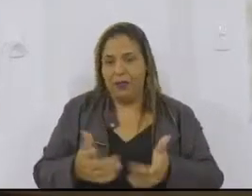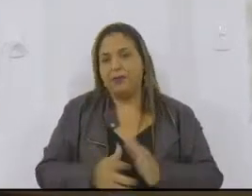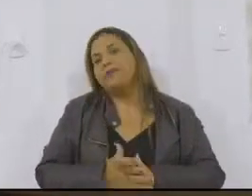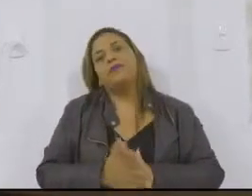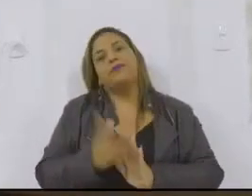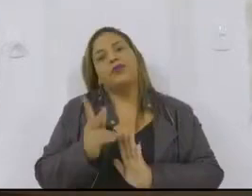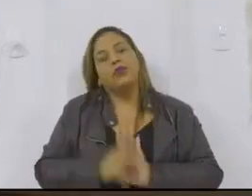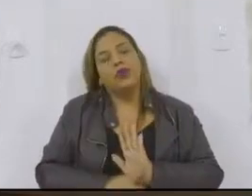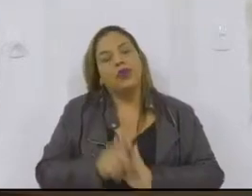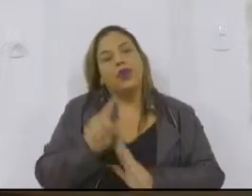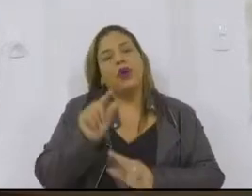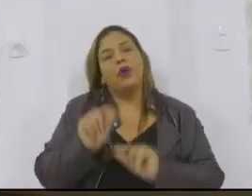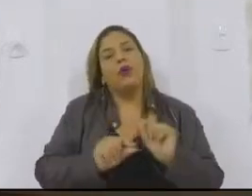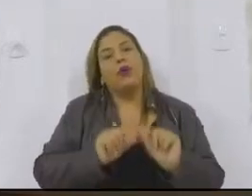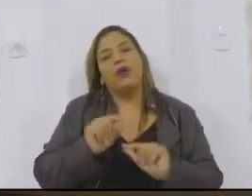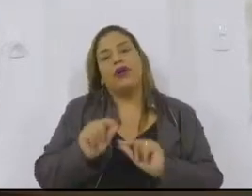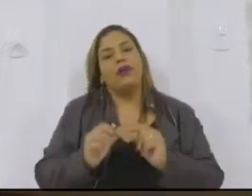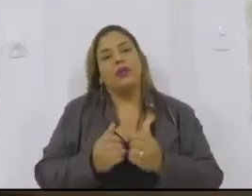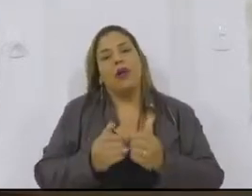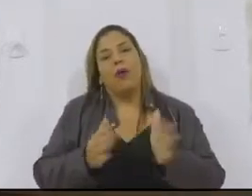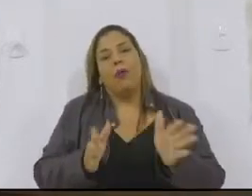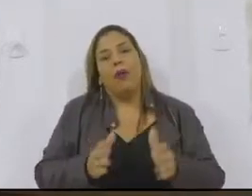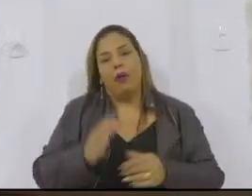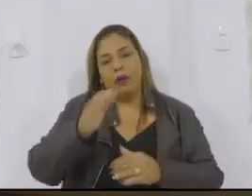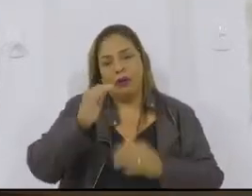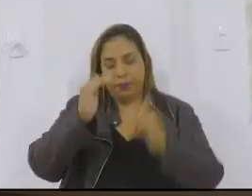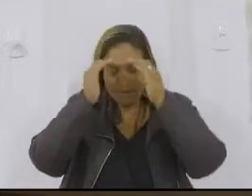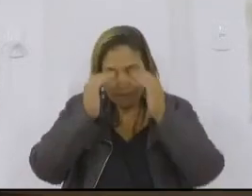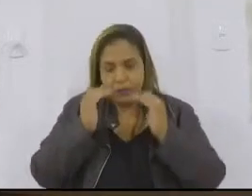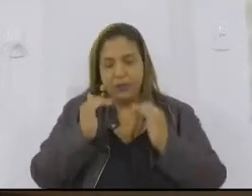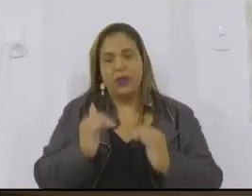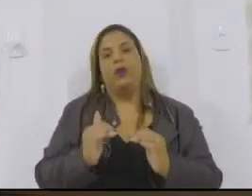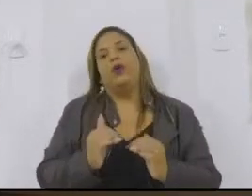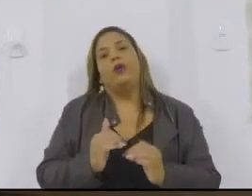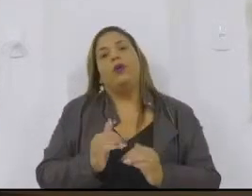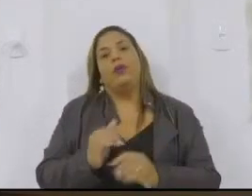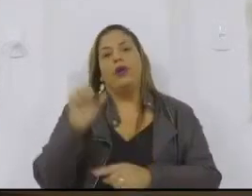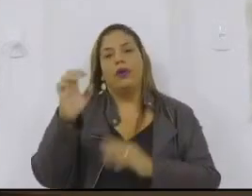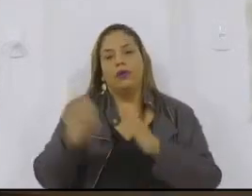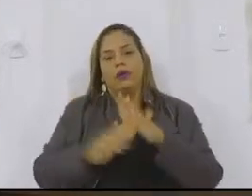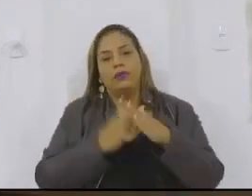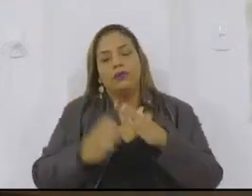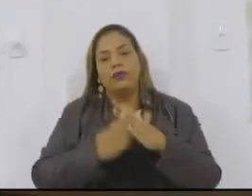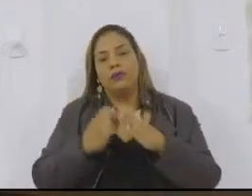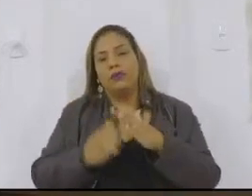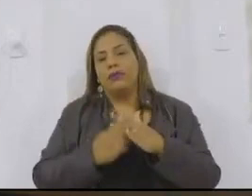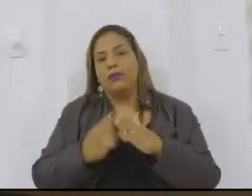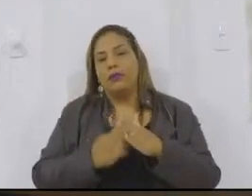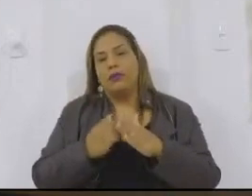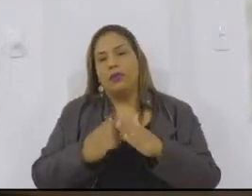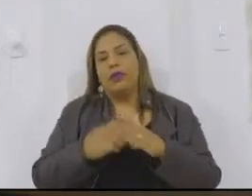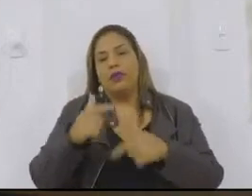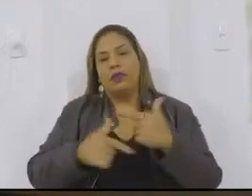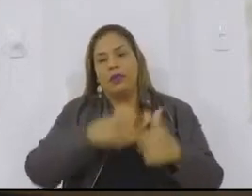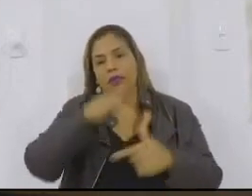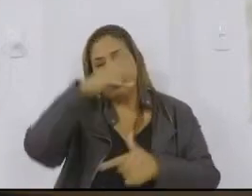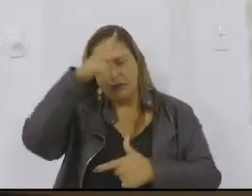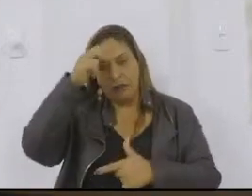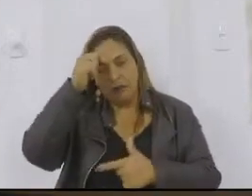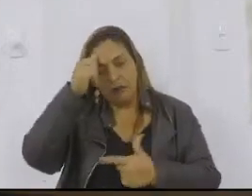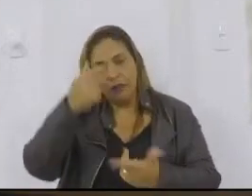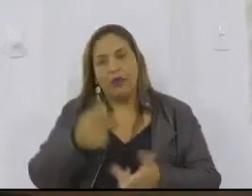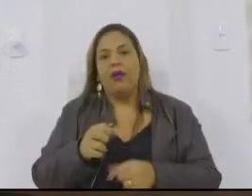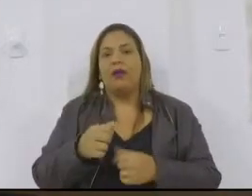vereador Felipe, que dispõe sobre a obrigatoriedade das empresas concessionárias e permissionárias do serviço público de distribuição de